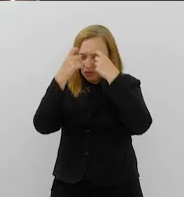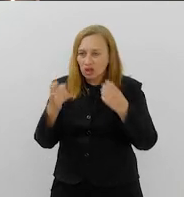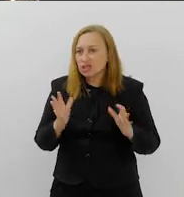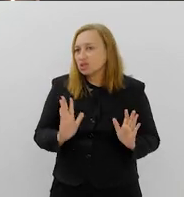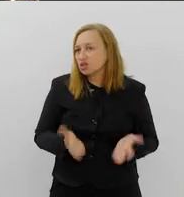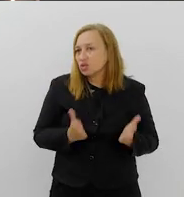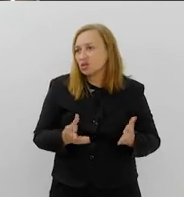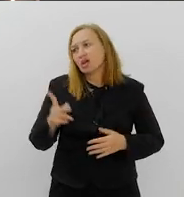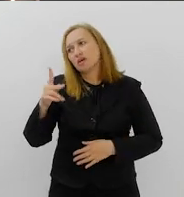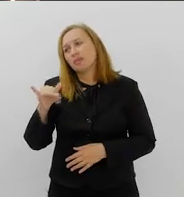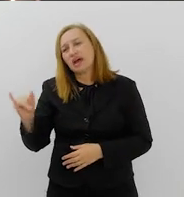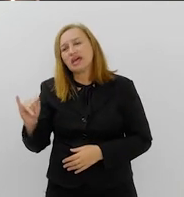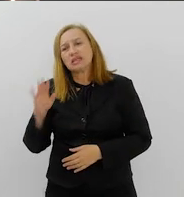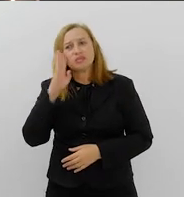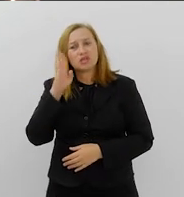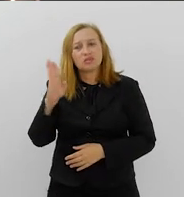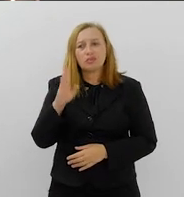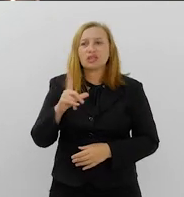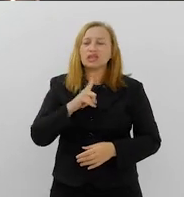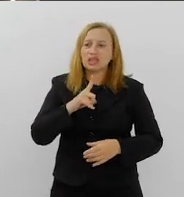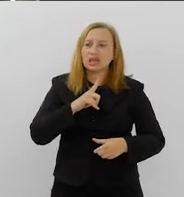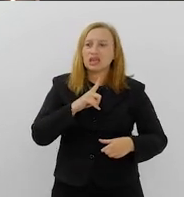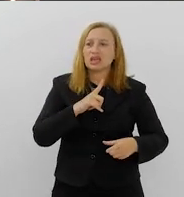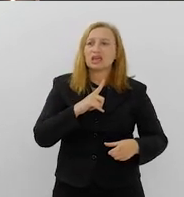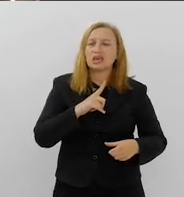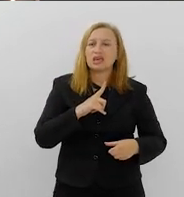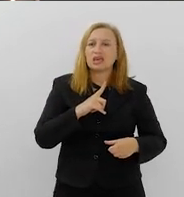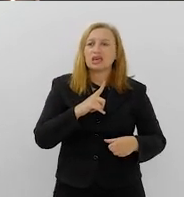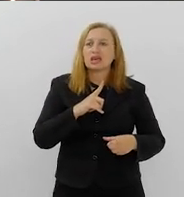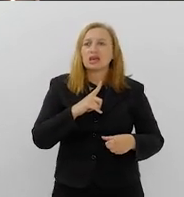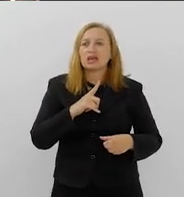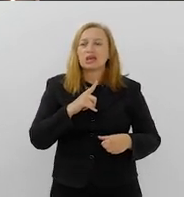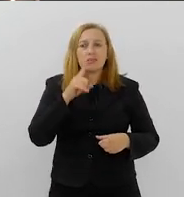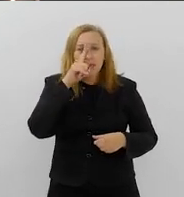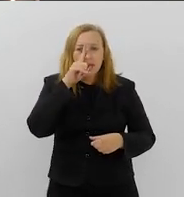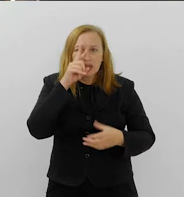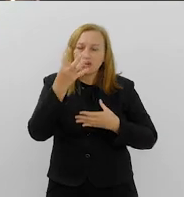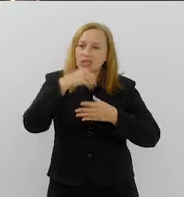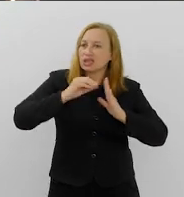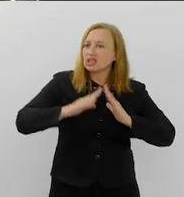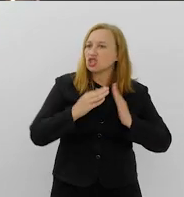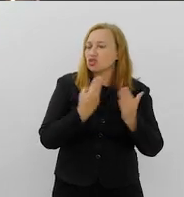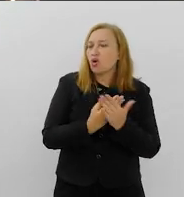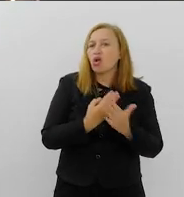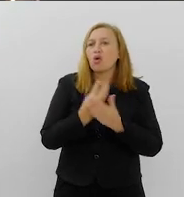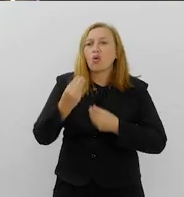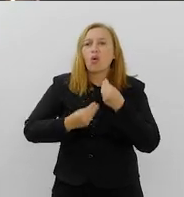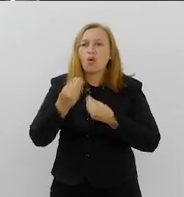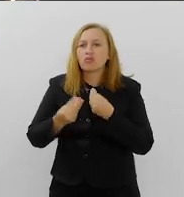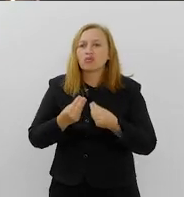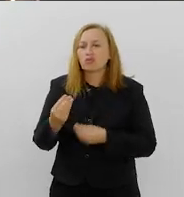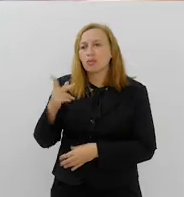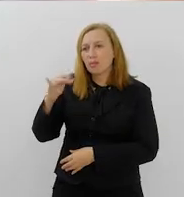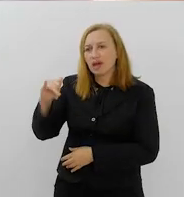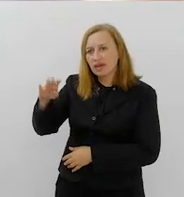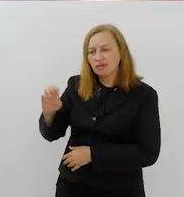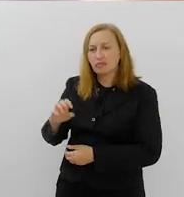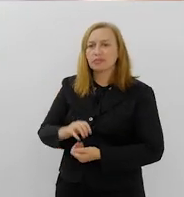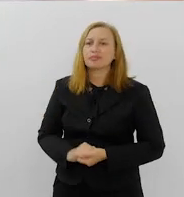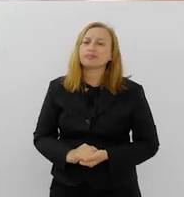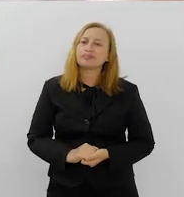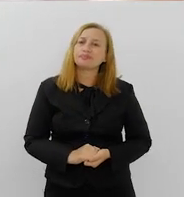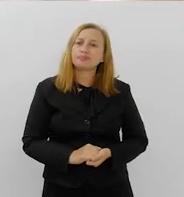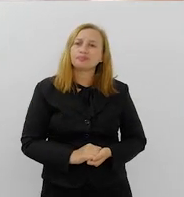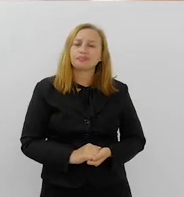vive hoje, né, principalmente em países aí que tem ataques, enfim, dentro de escola. Como é que ficam os pais e os parentes nessa hora?